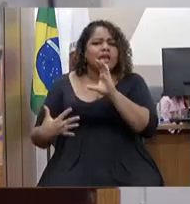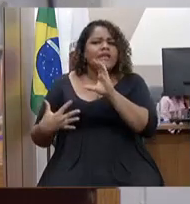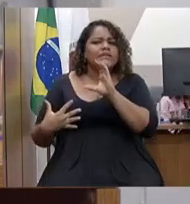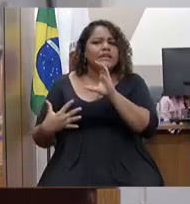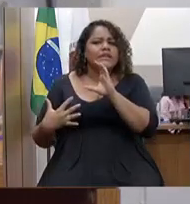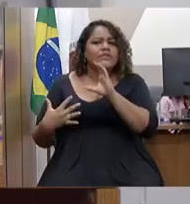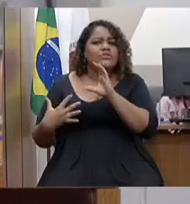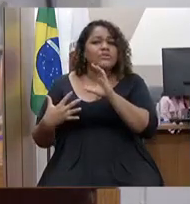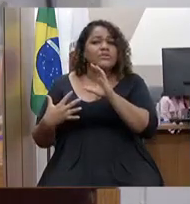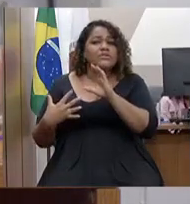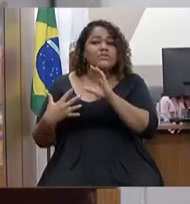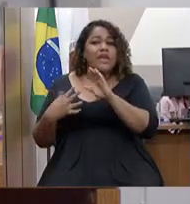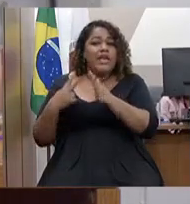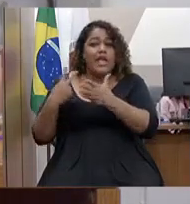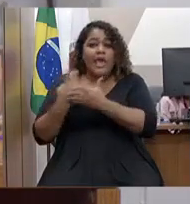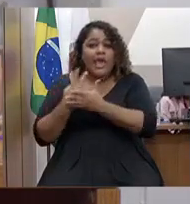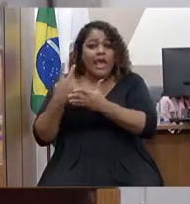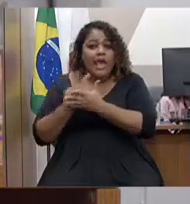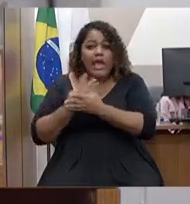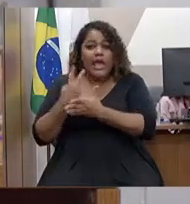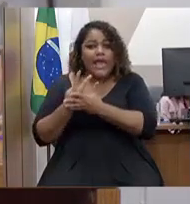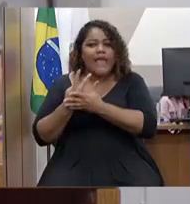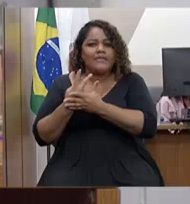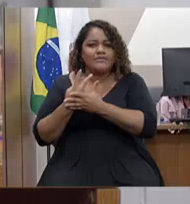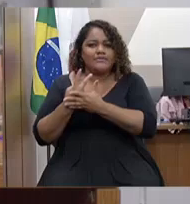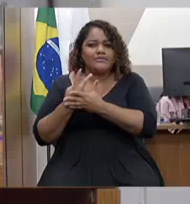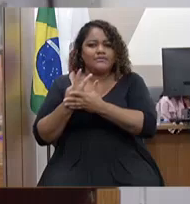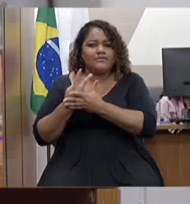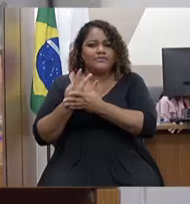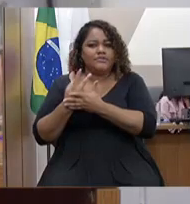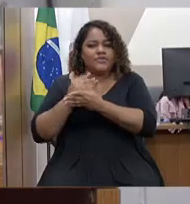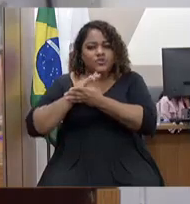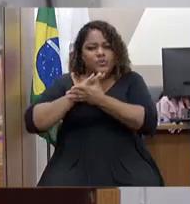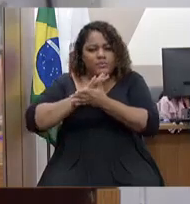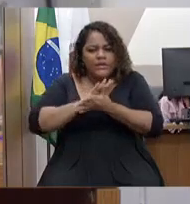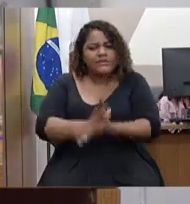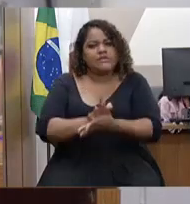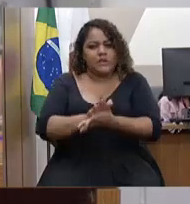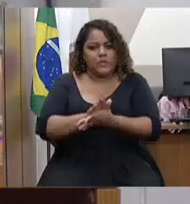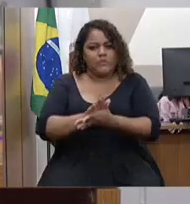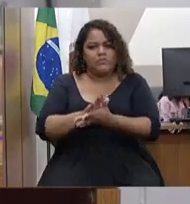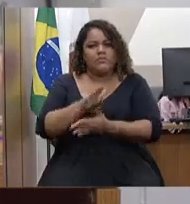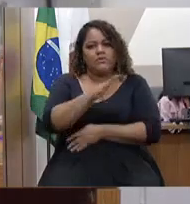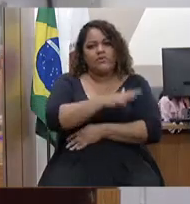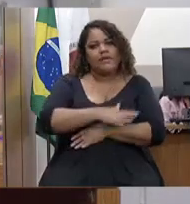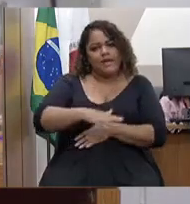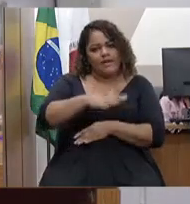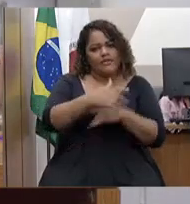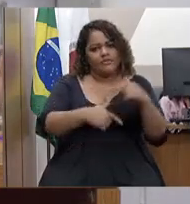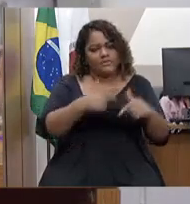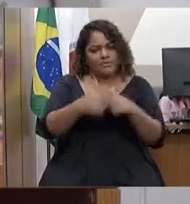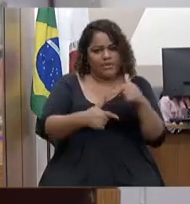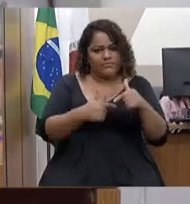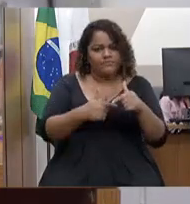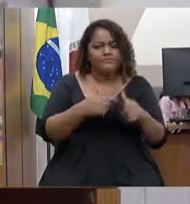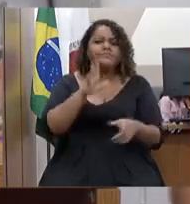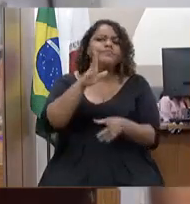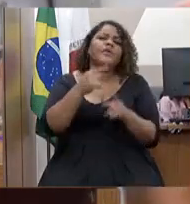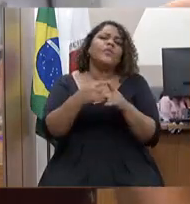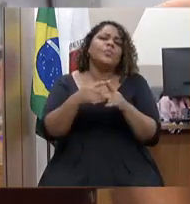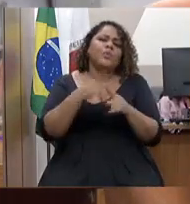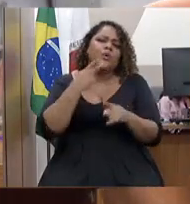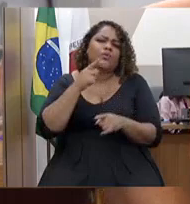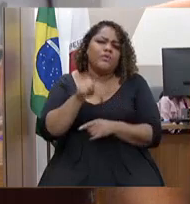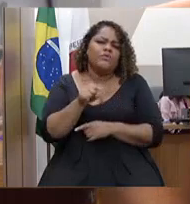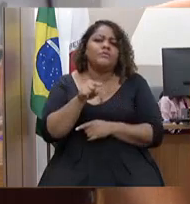trabalho por que que eu tô dizendo isso nós temos a cada 15 segundos segundo os